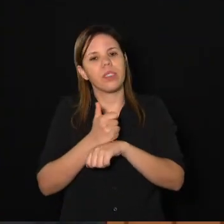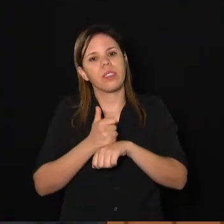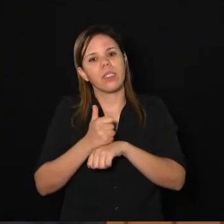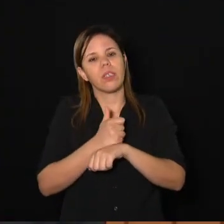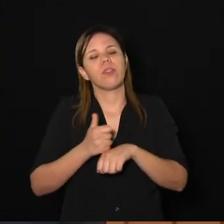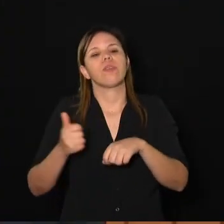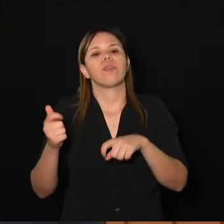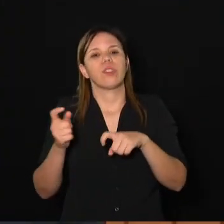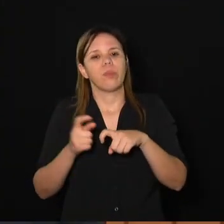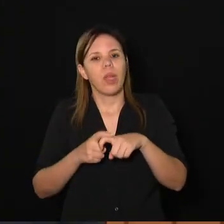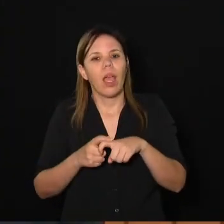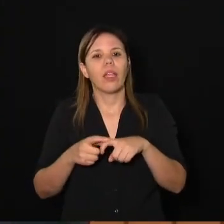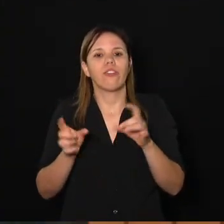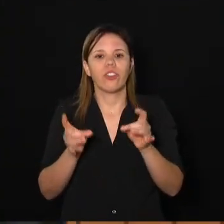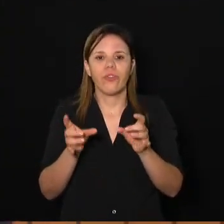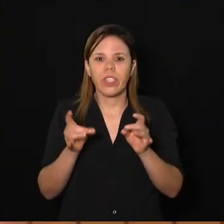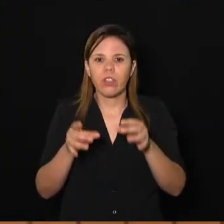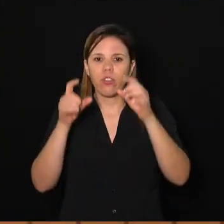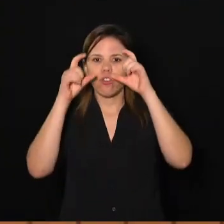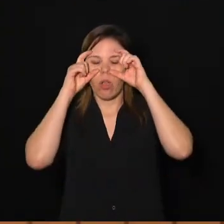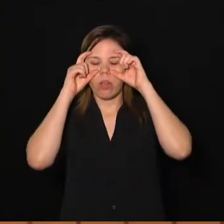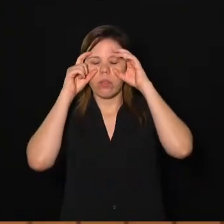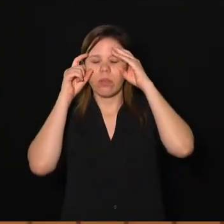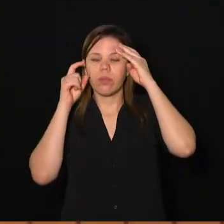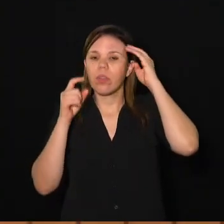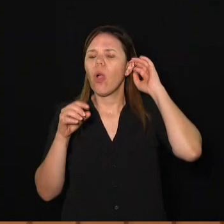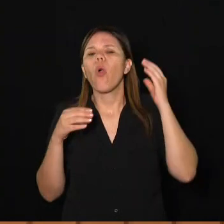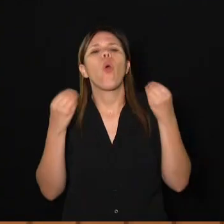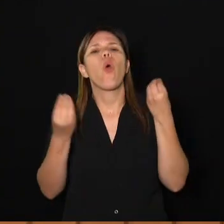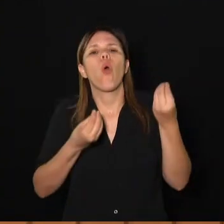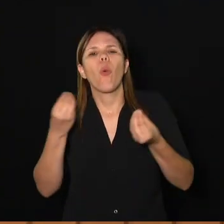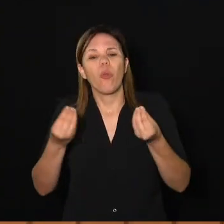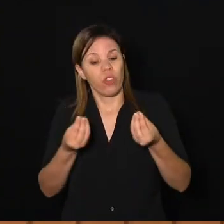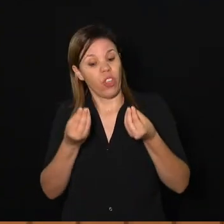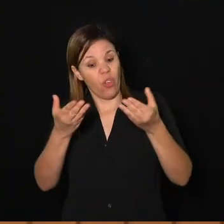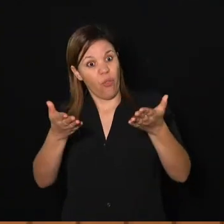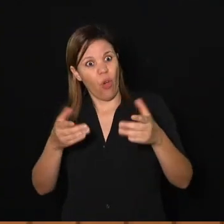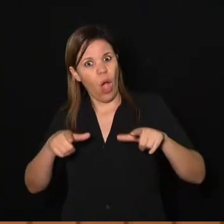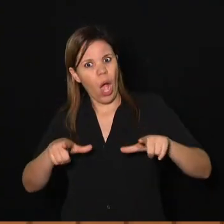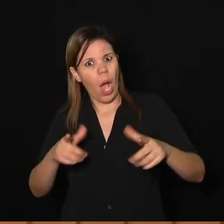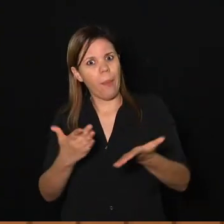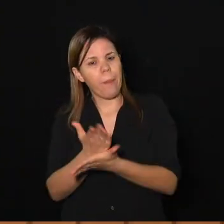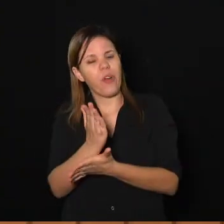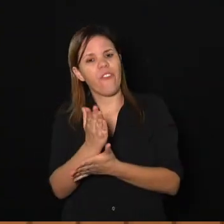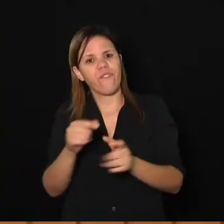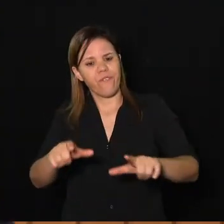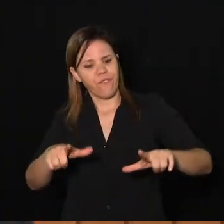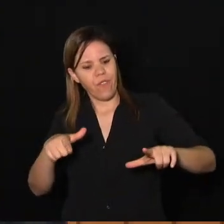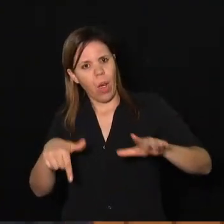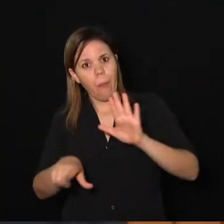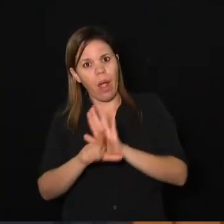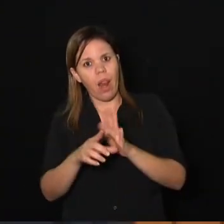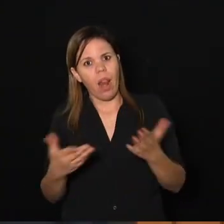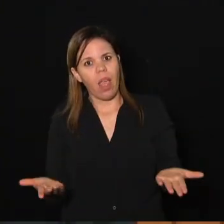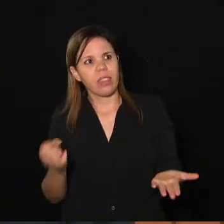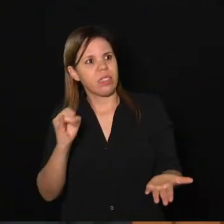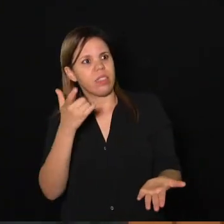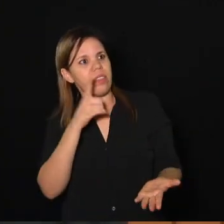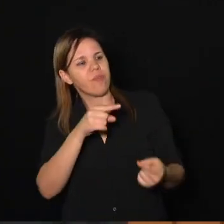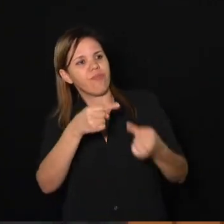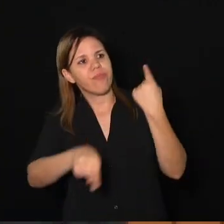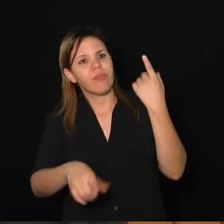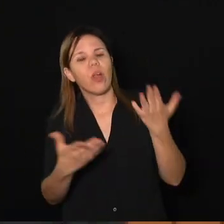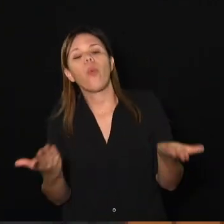atividade do optometrista eu vou conceder um alvará sem saber qual é a atividade pretendida o município vai assumir essa